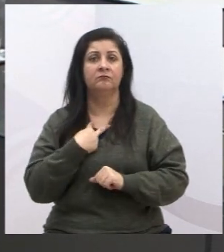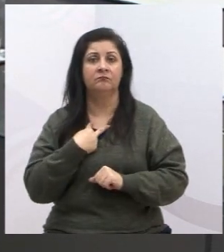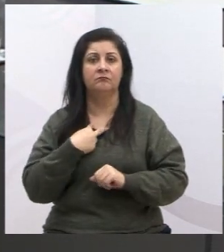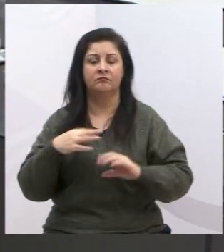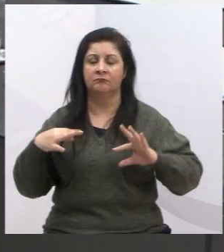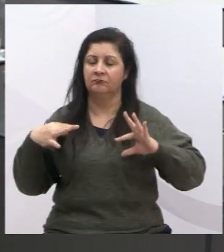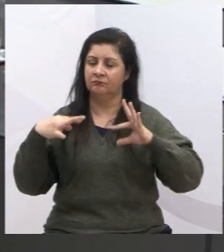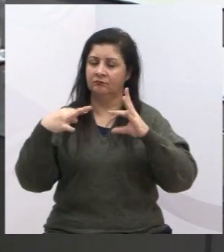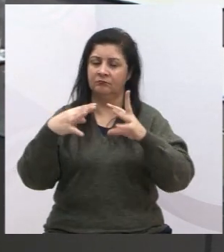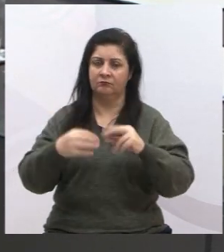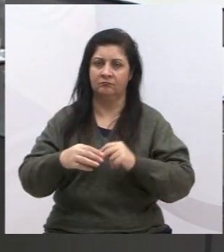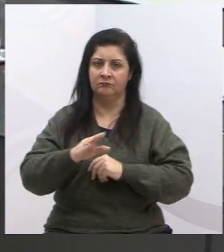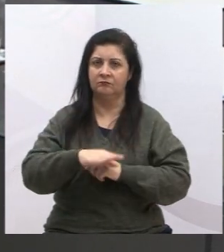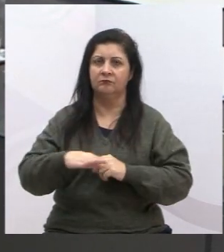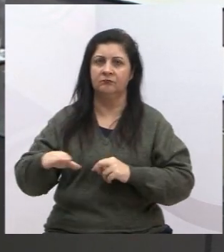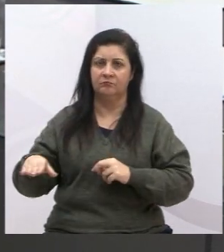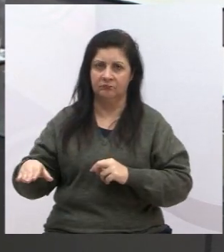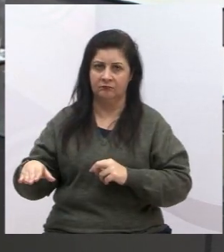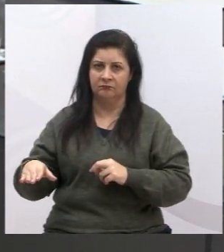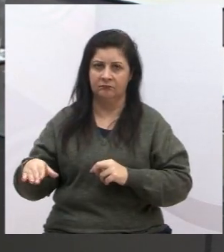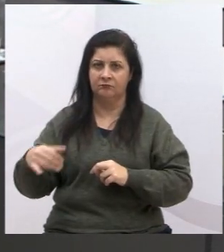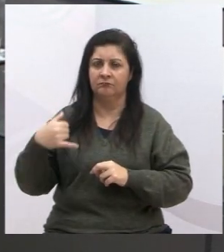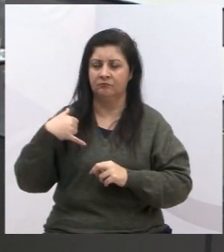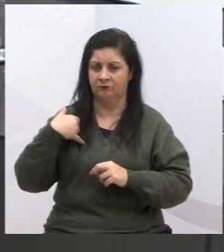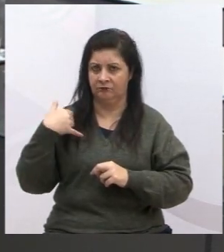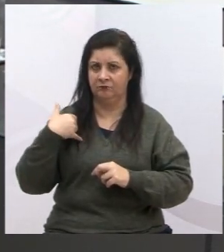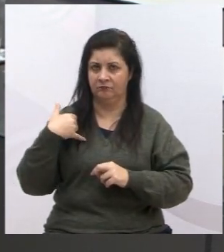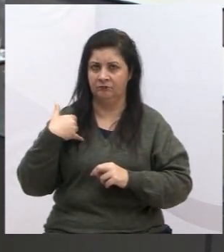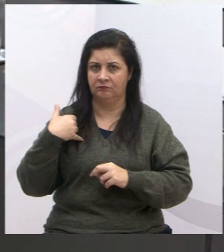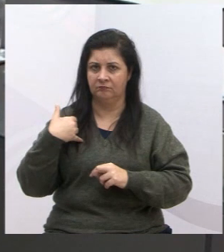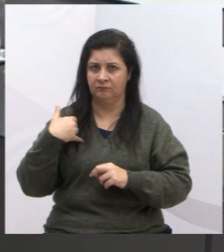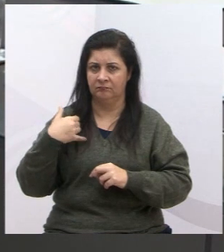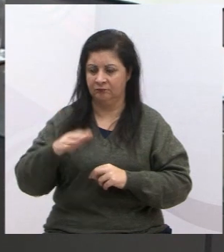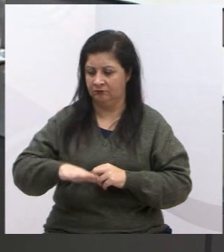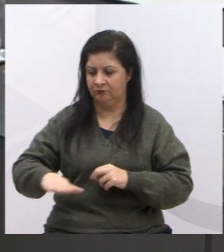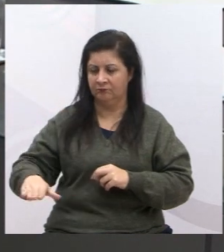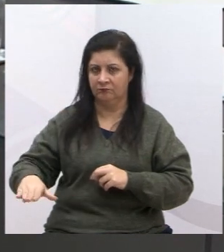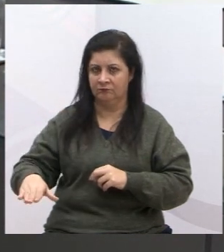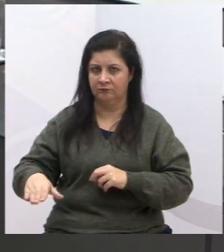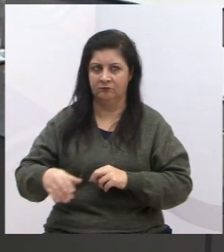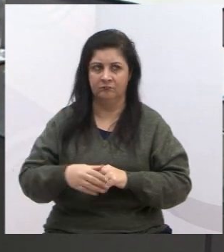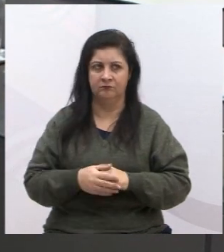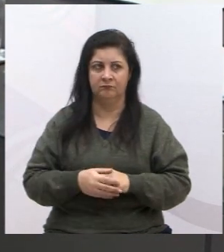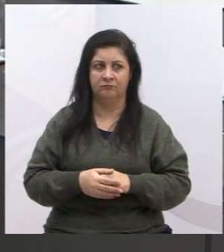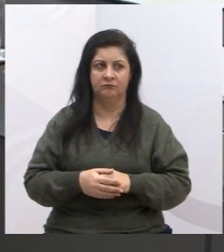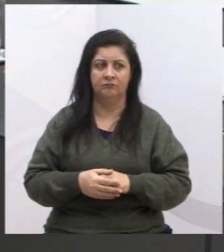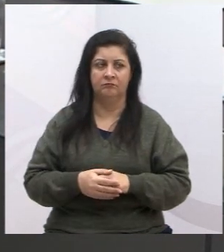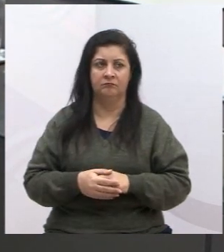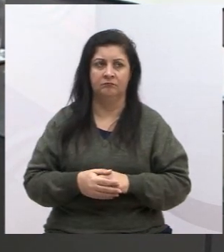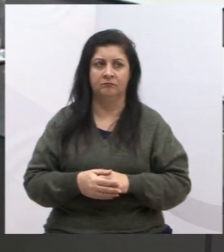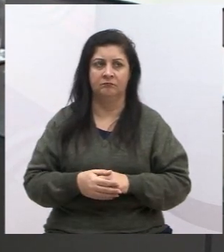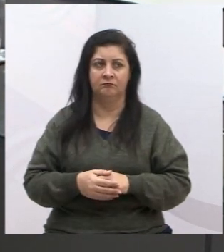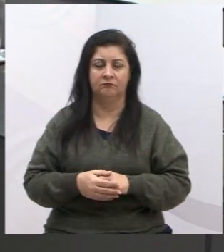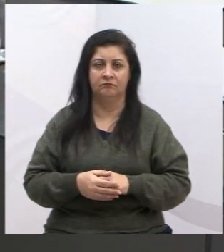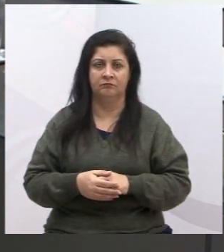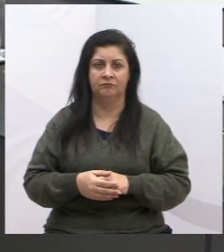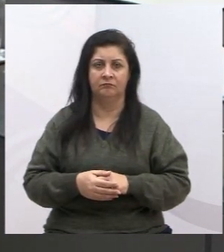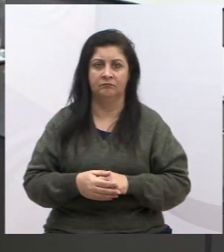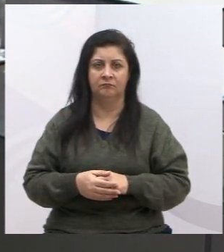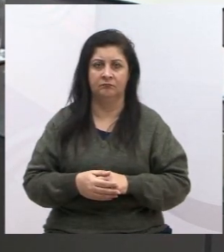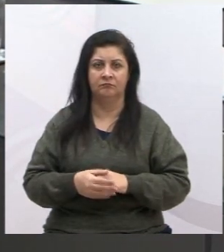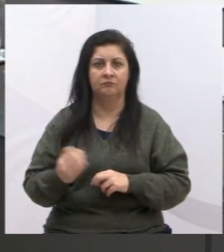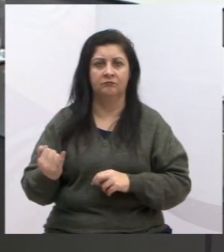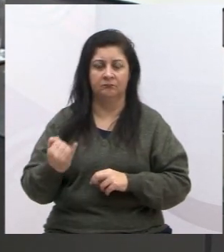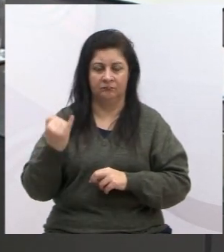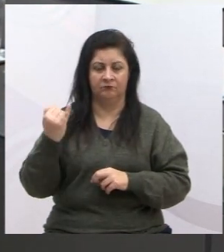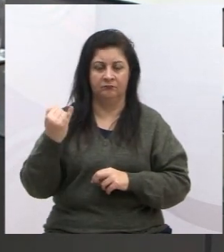as crianças em idade de educação infantil, aliás, de creche. Então, isso é